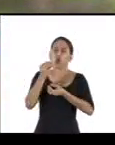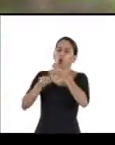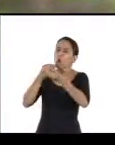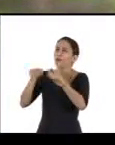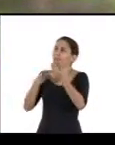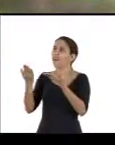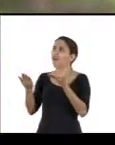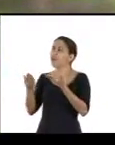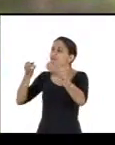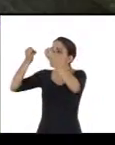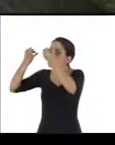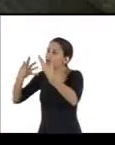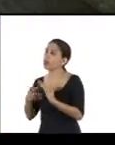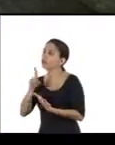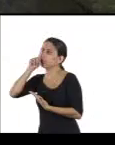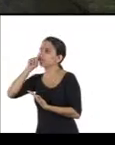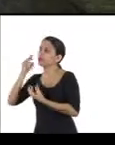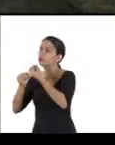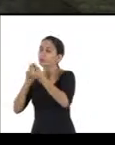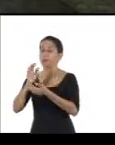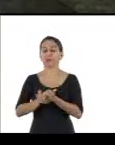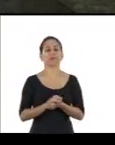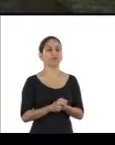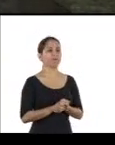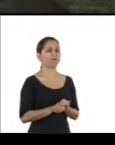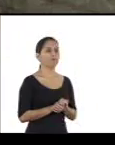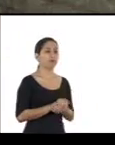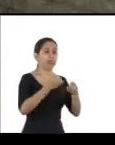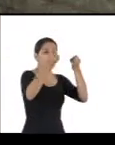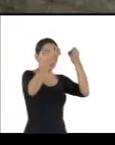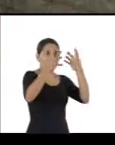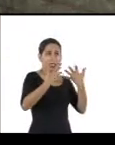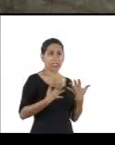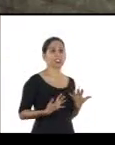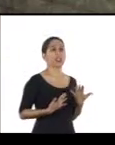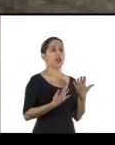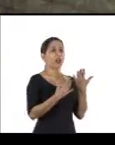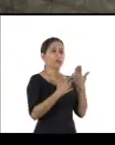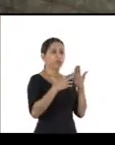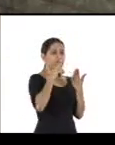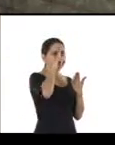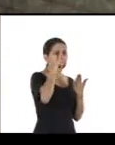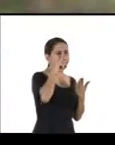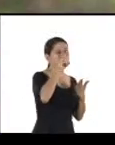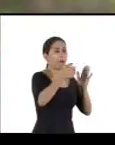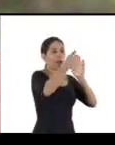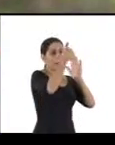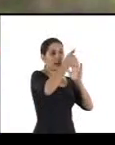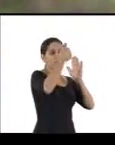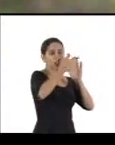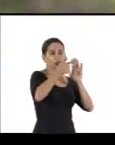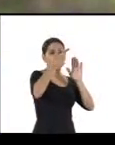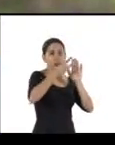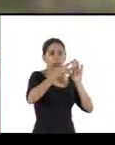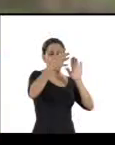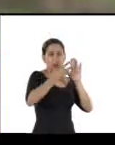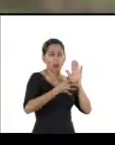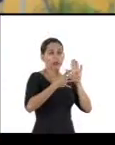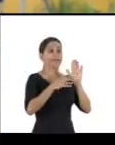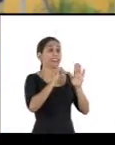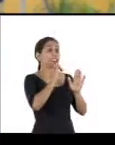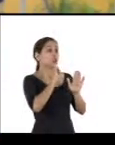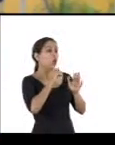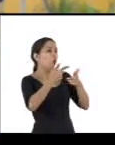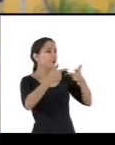No levantamento de riscos, vamos definir então a hierarquia dos equipamentos de proteção coletivos. No caso de produtos